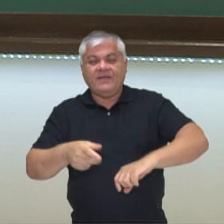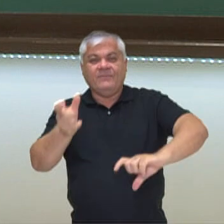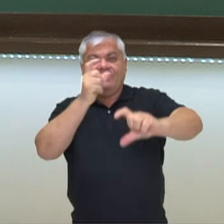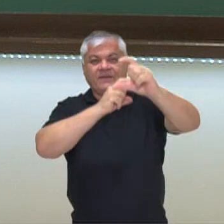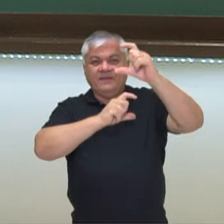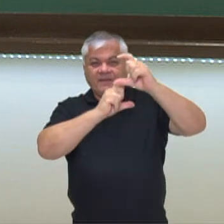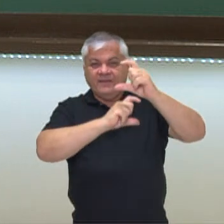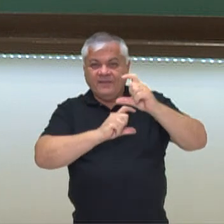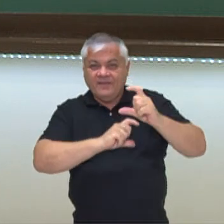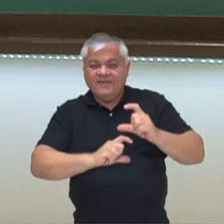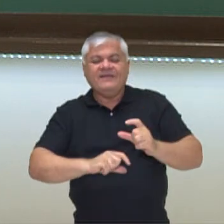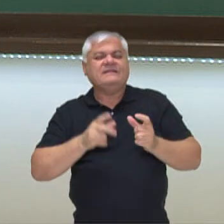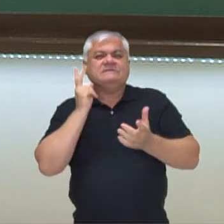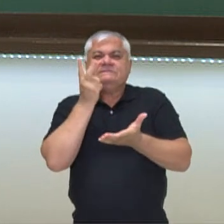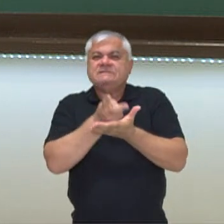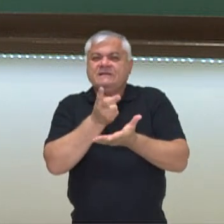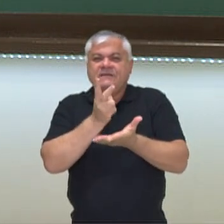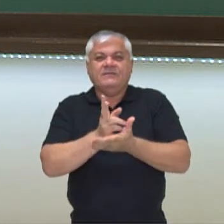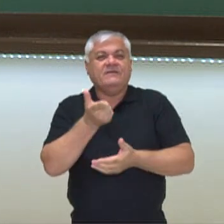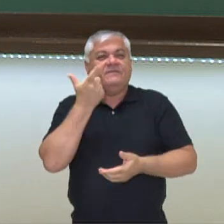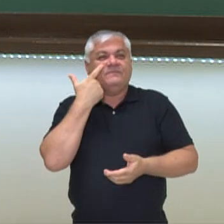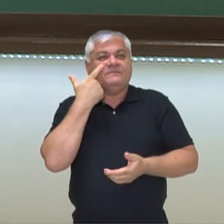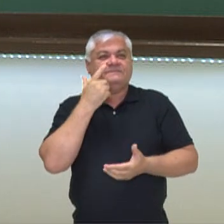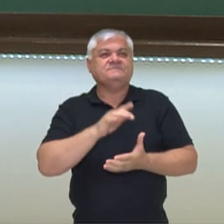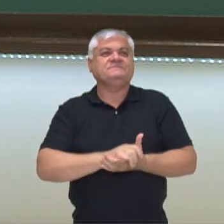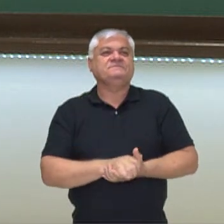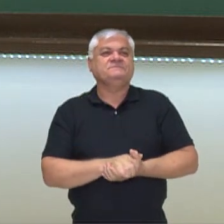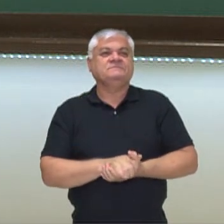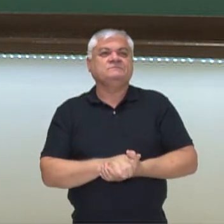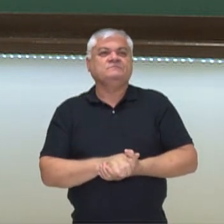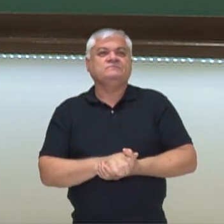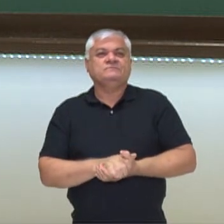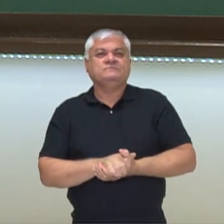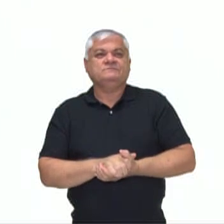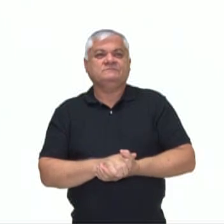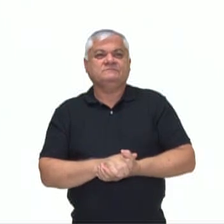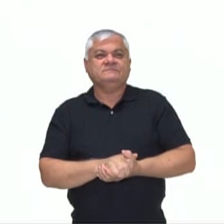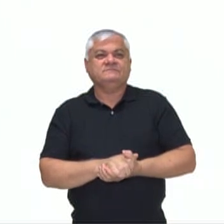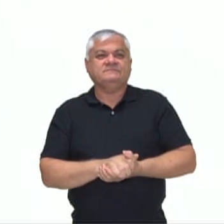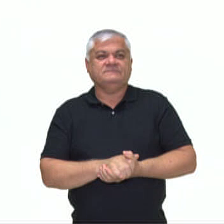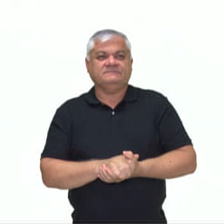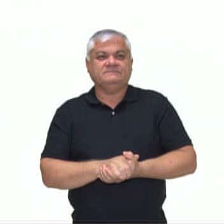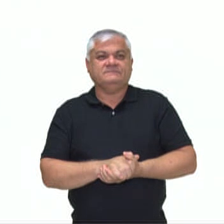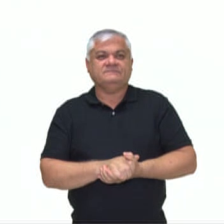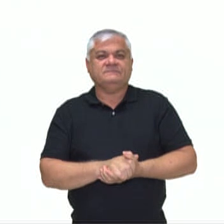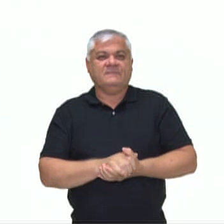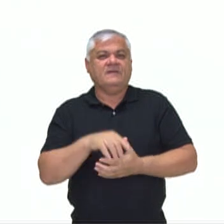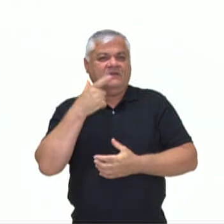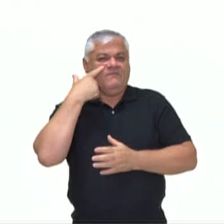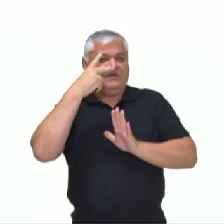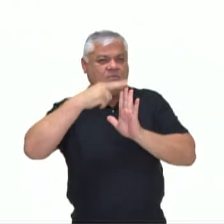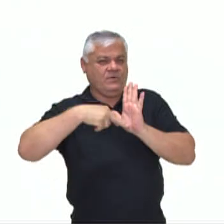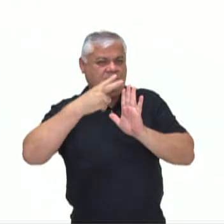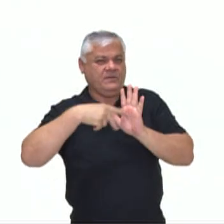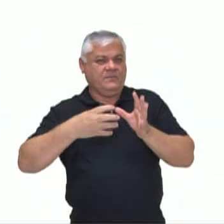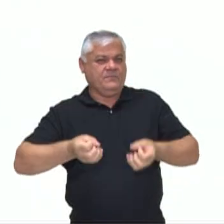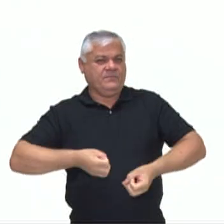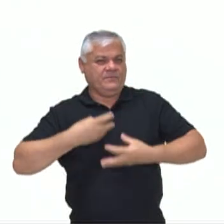o refrão. Vamos dar uma olhadinha nisso. Let's read poem. Vamos ler um